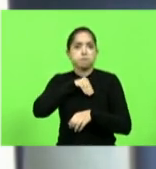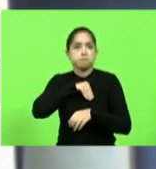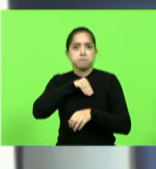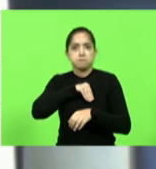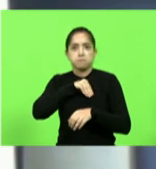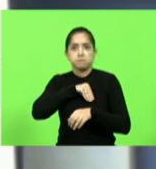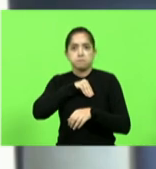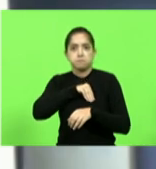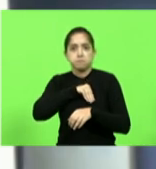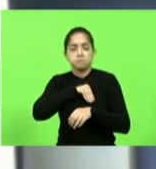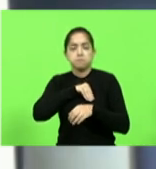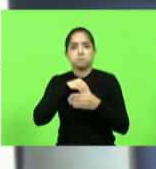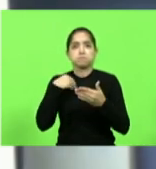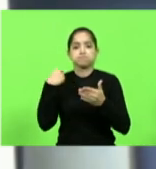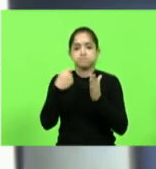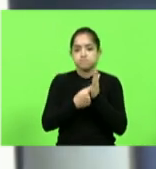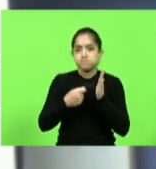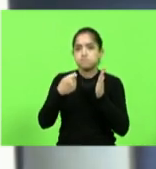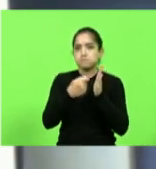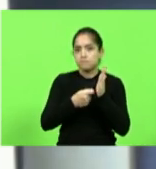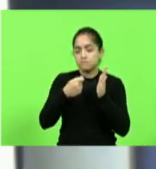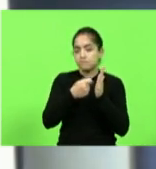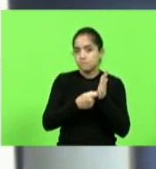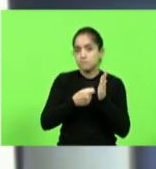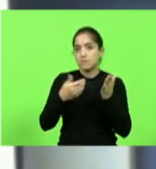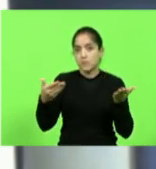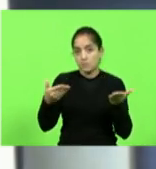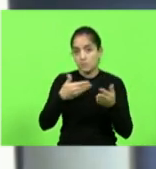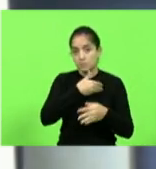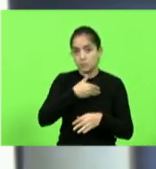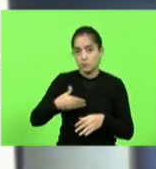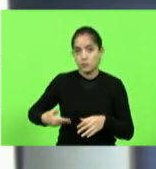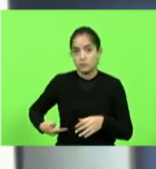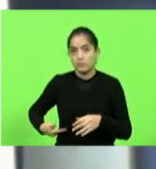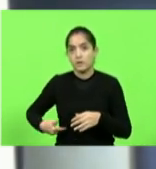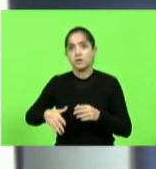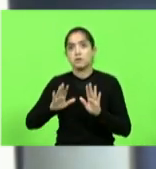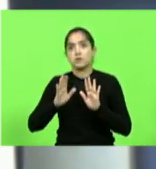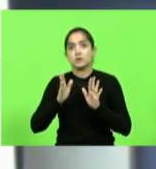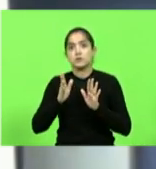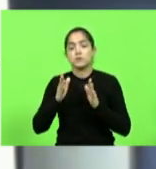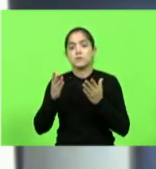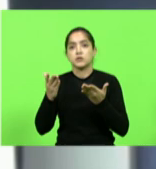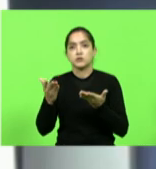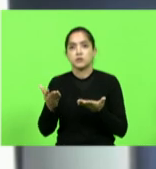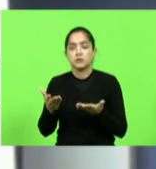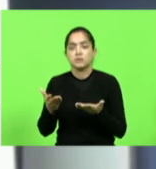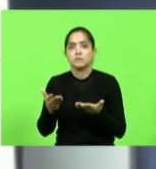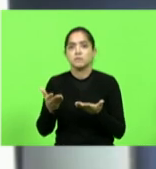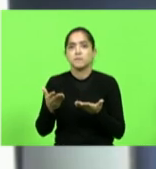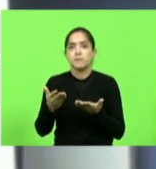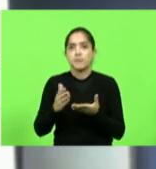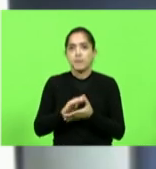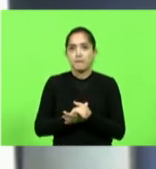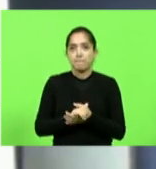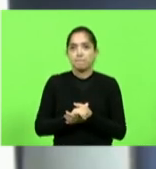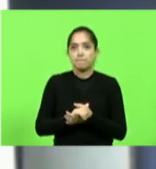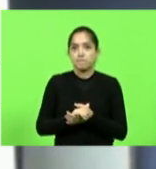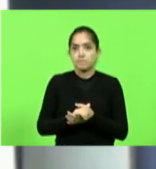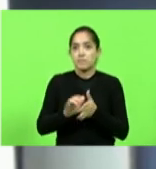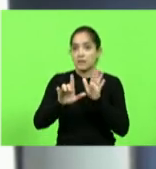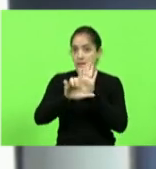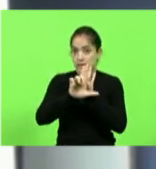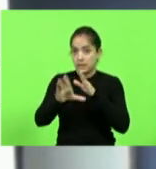essa luta, e agora o governo do Estado, e já foi colocado também aqui com a questão da lei